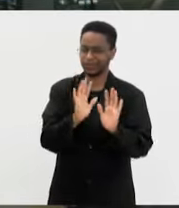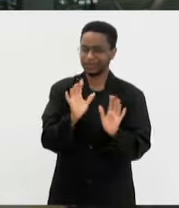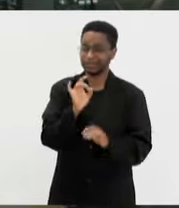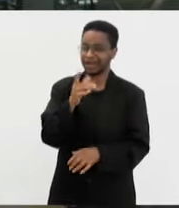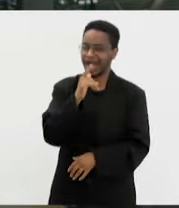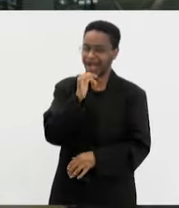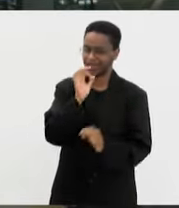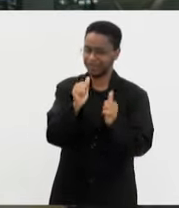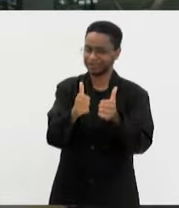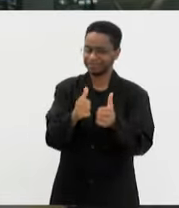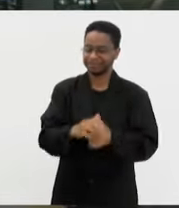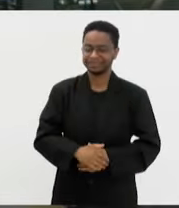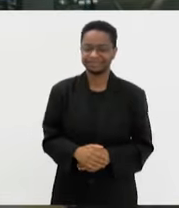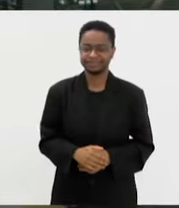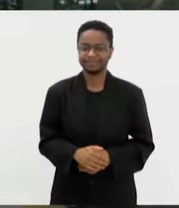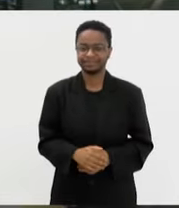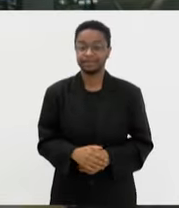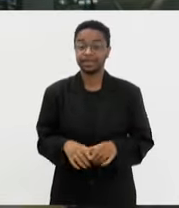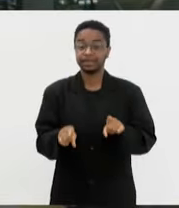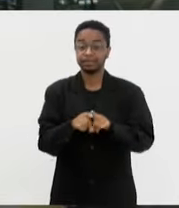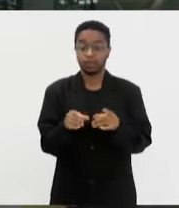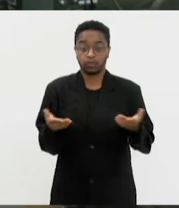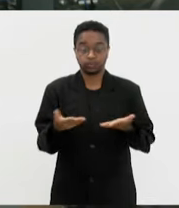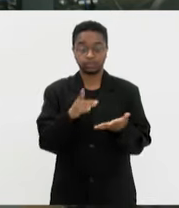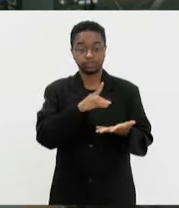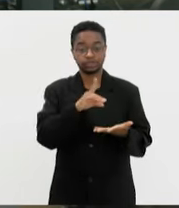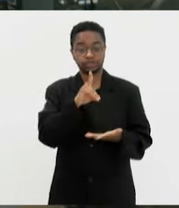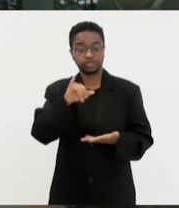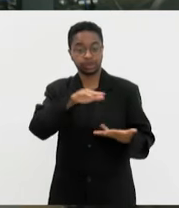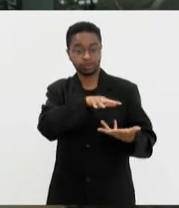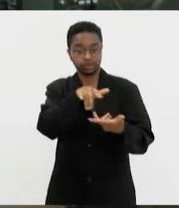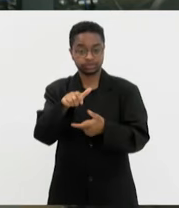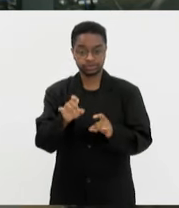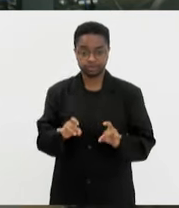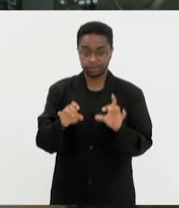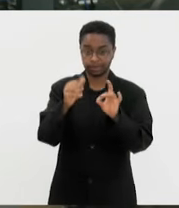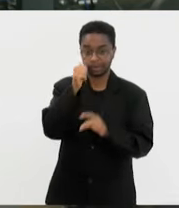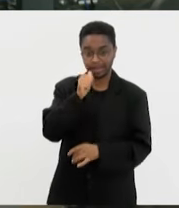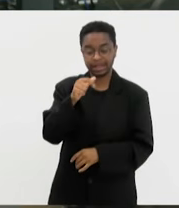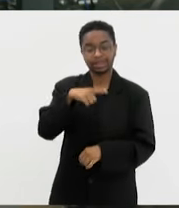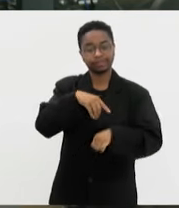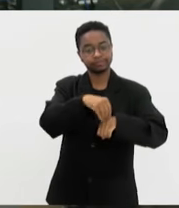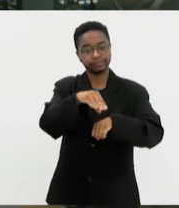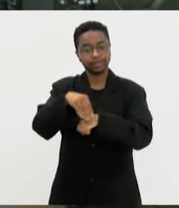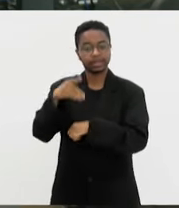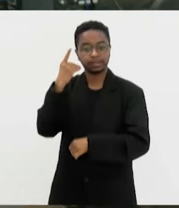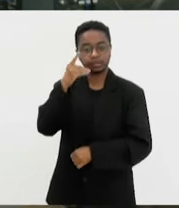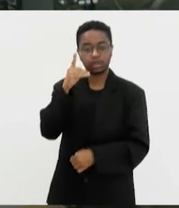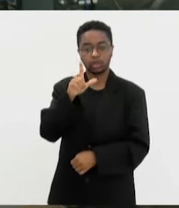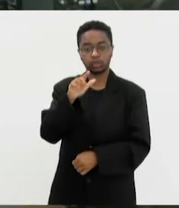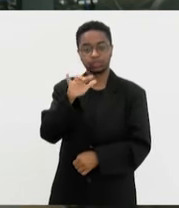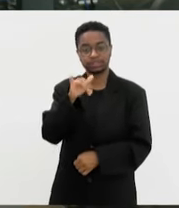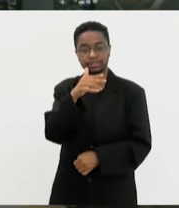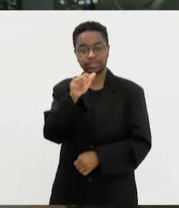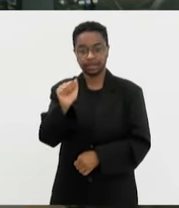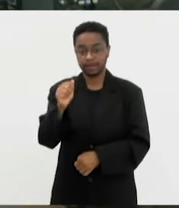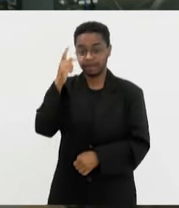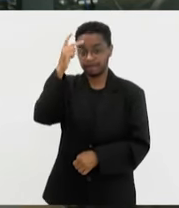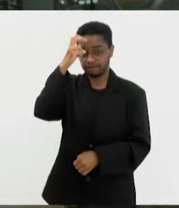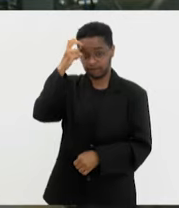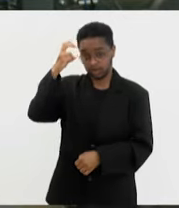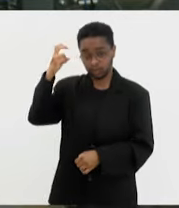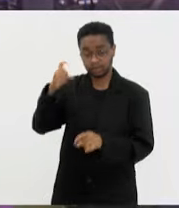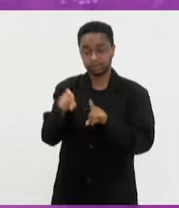água mesmo. E no Dia Internacional da Mulher, as mensagens das deputadas Lucinha, Verônica Lima e